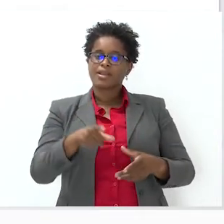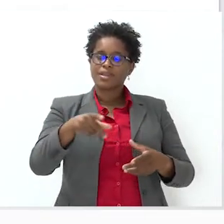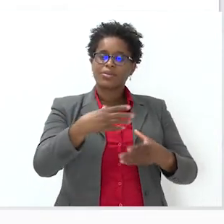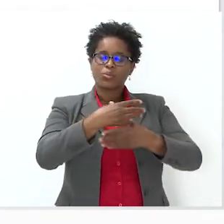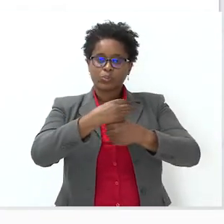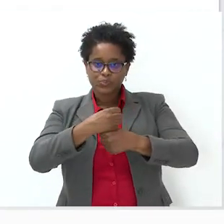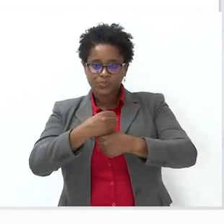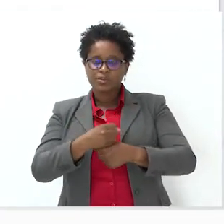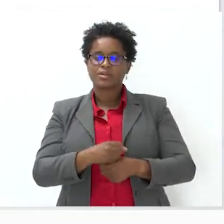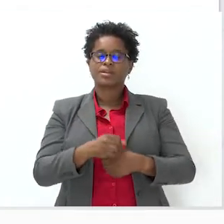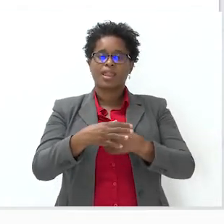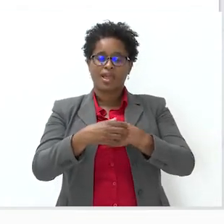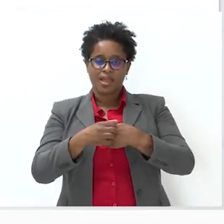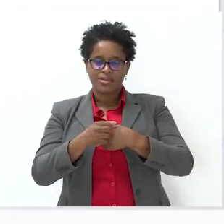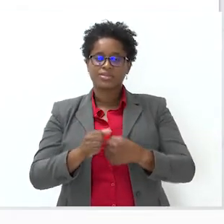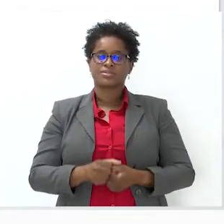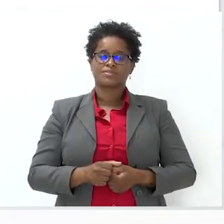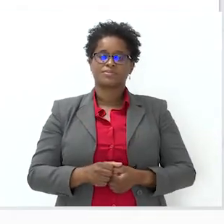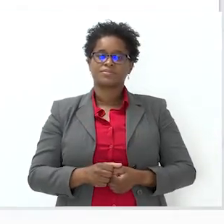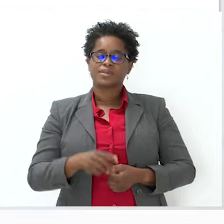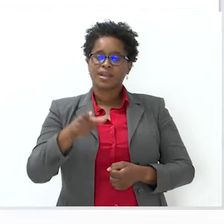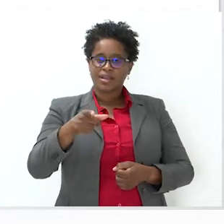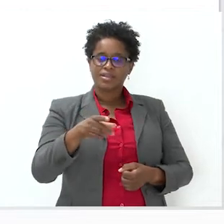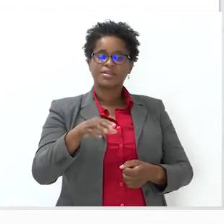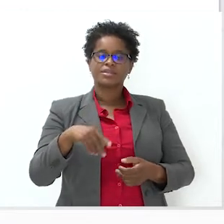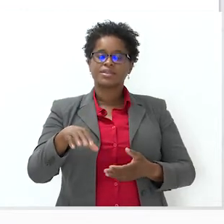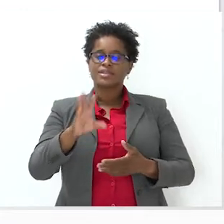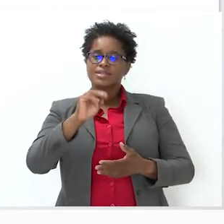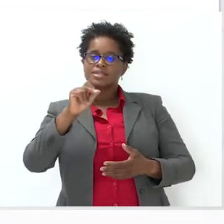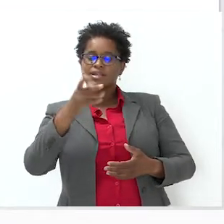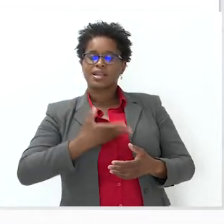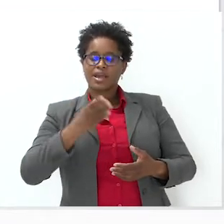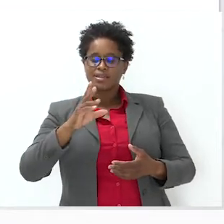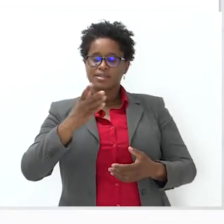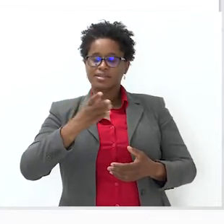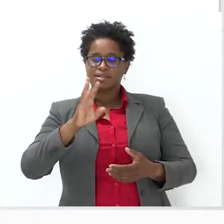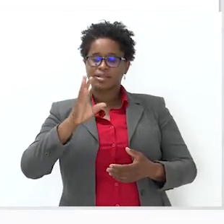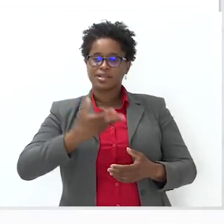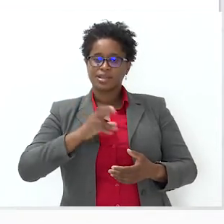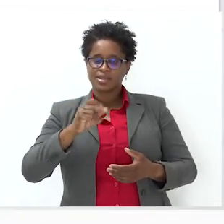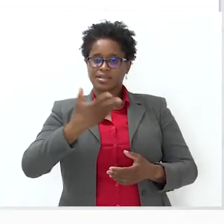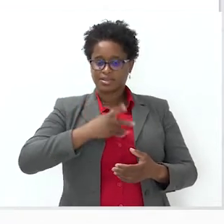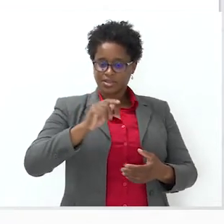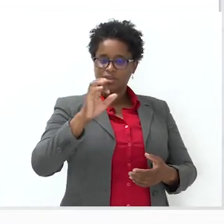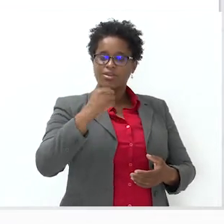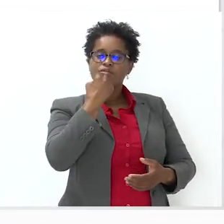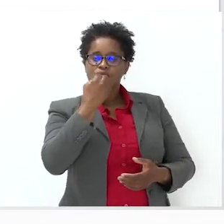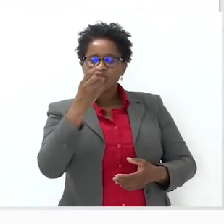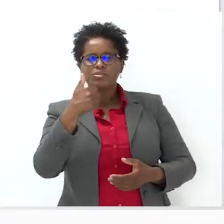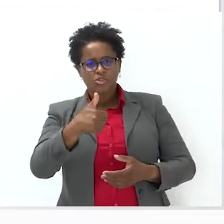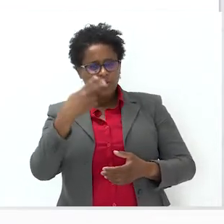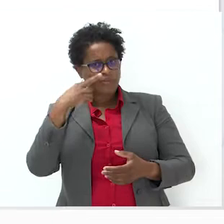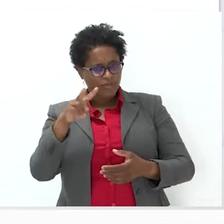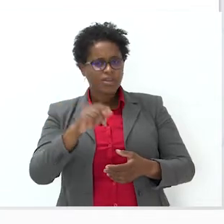de laranja. Ali, salada de fruta. Muito bem. Viram